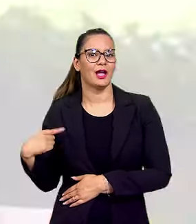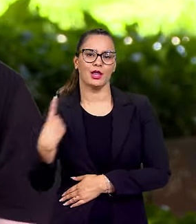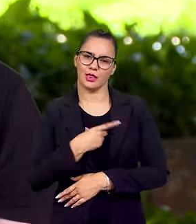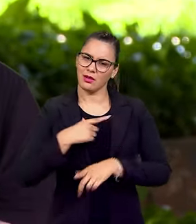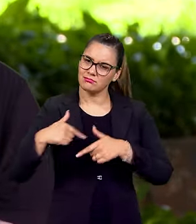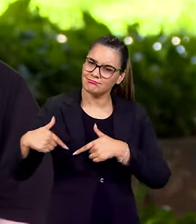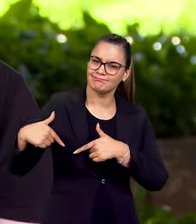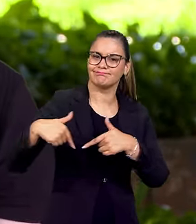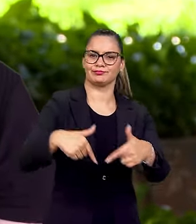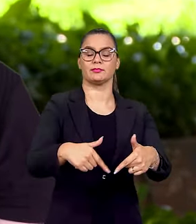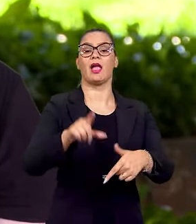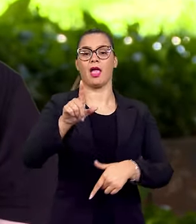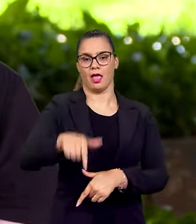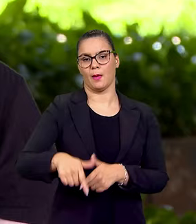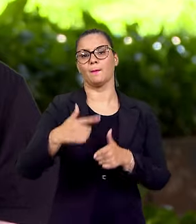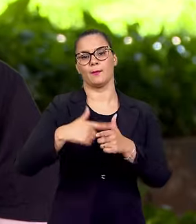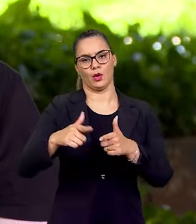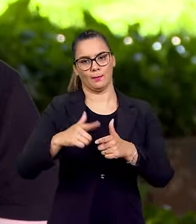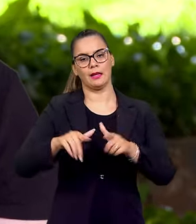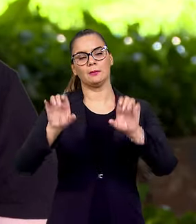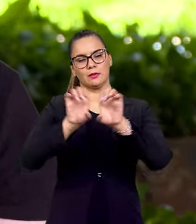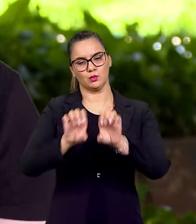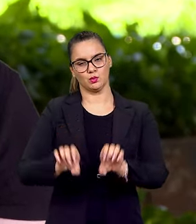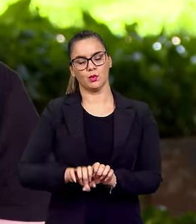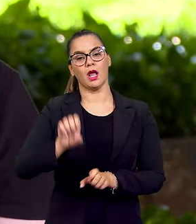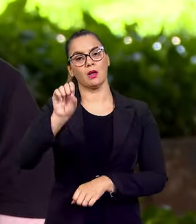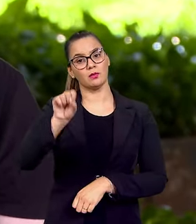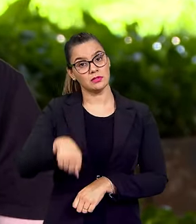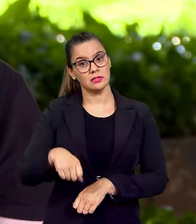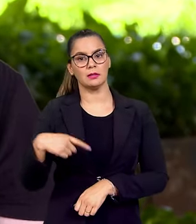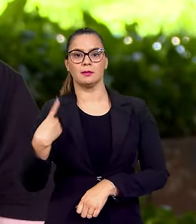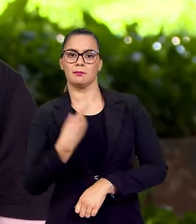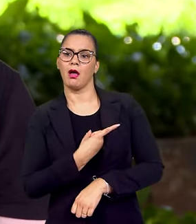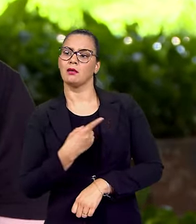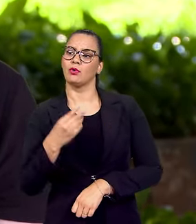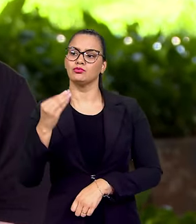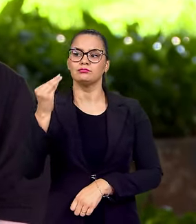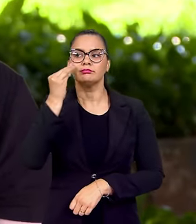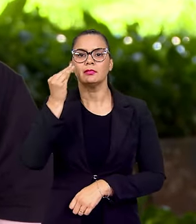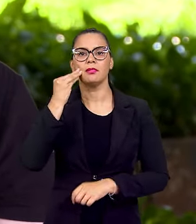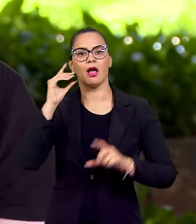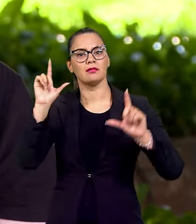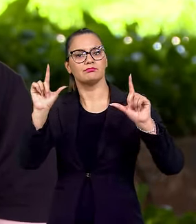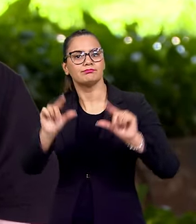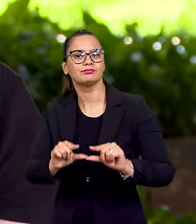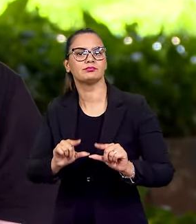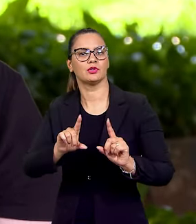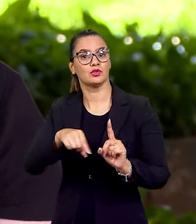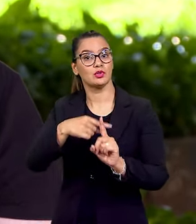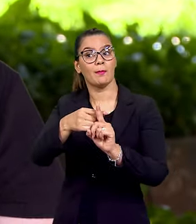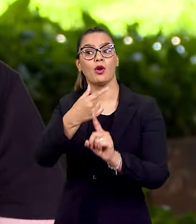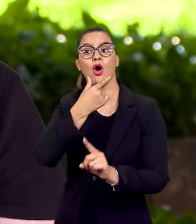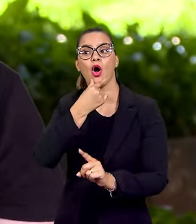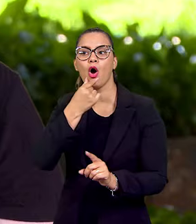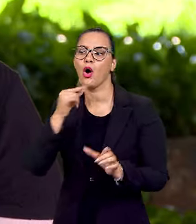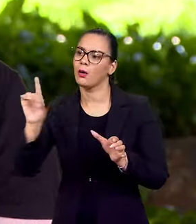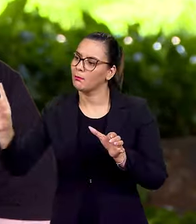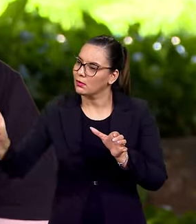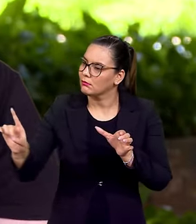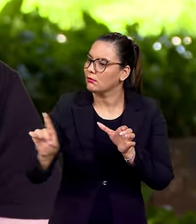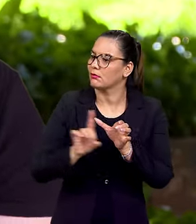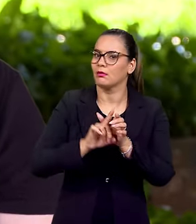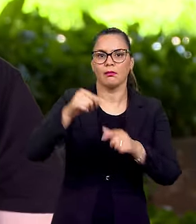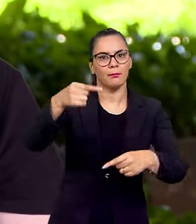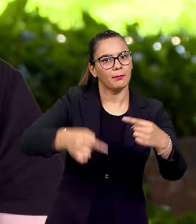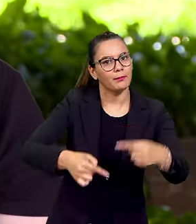desamparo. Mas a gente pode enfrentar, e sim, é um problema estrutural, mas a gente pode amenizar esses problemas, né, somando também, trazendo homens